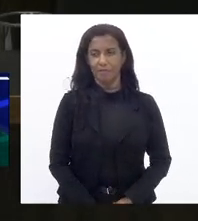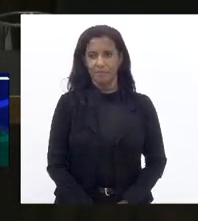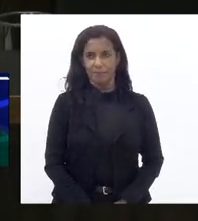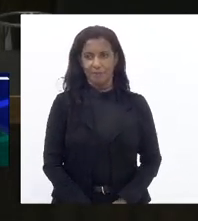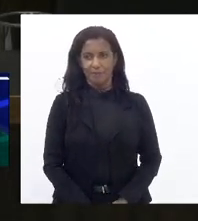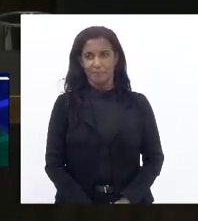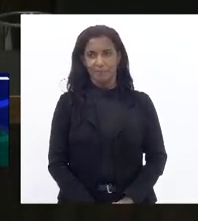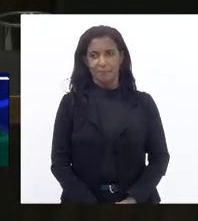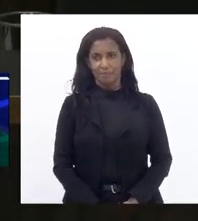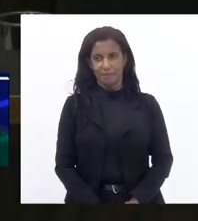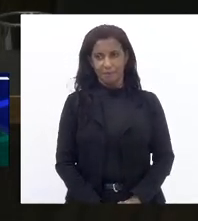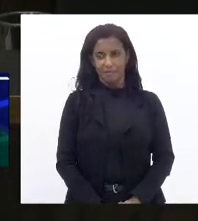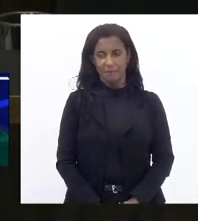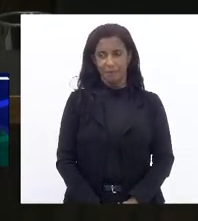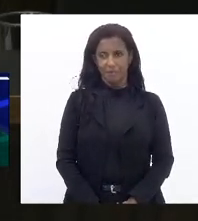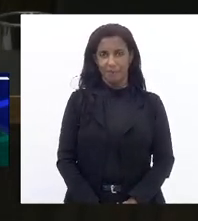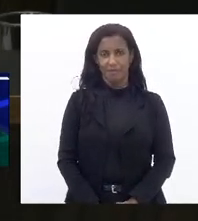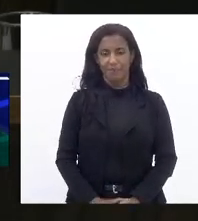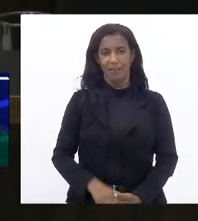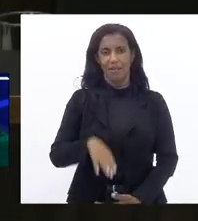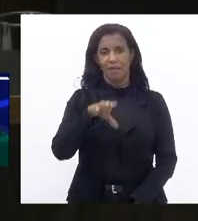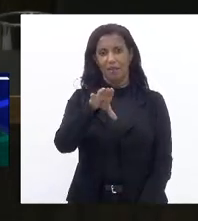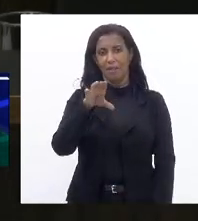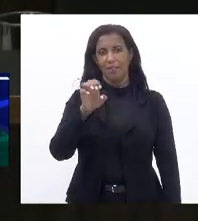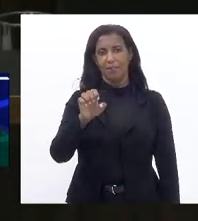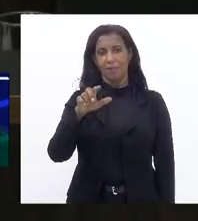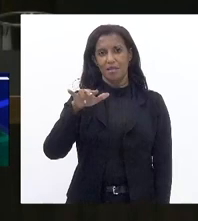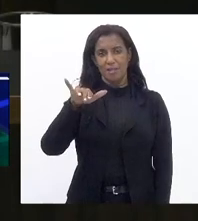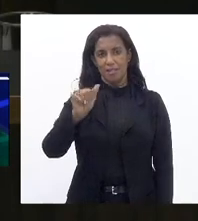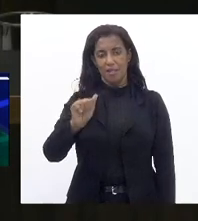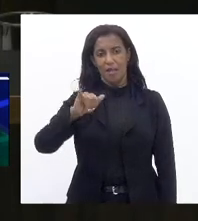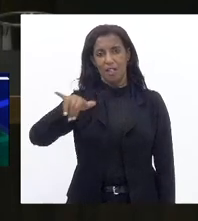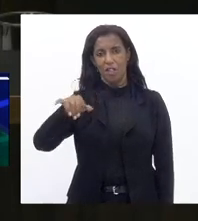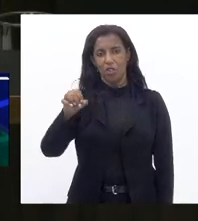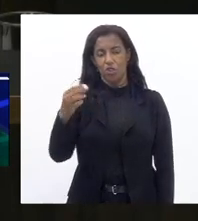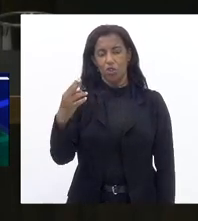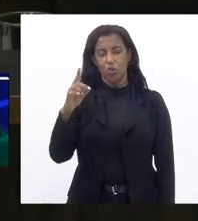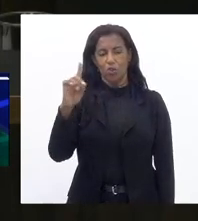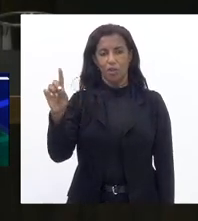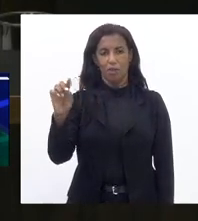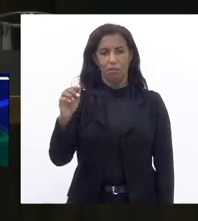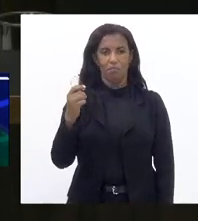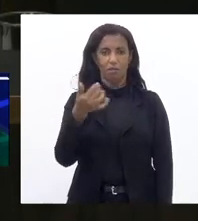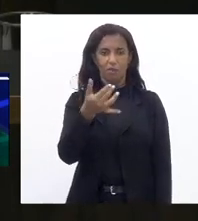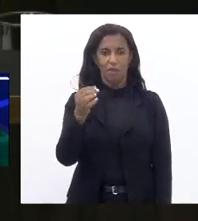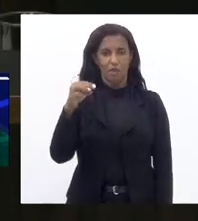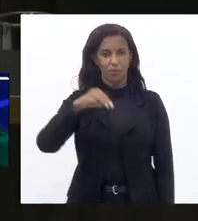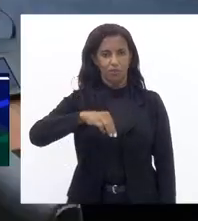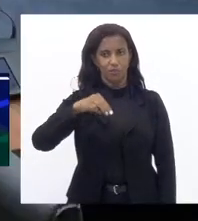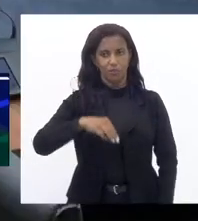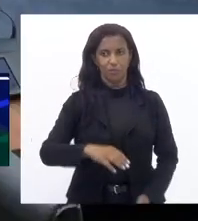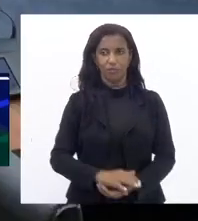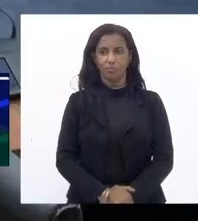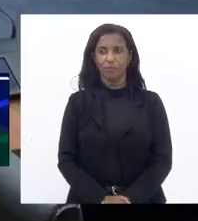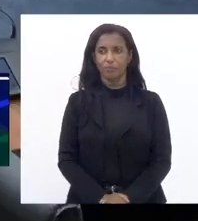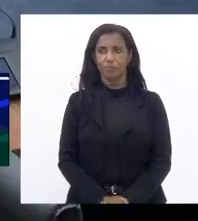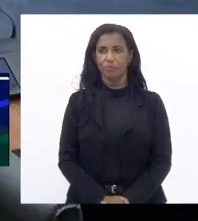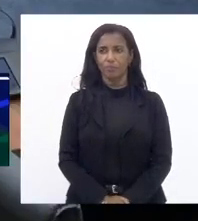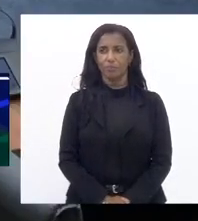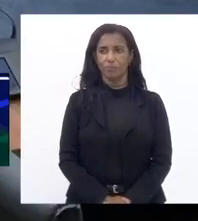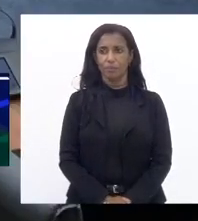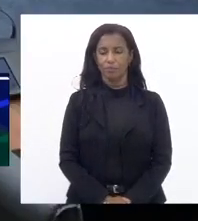é a nobre deputada Célia Jordão. Vossa Excelência dispõe 10 minutos no tempo regimental.